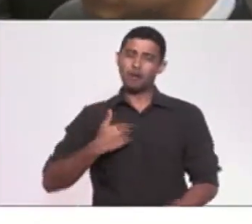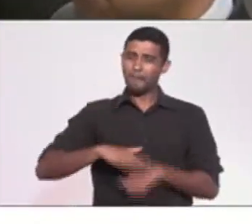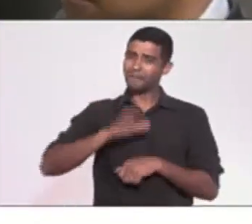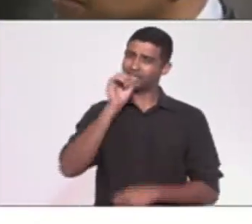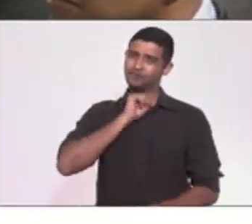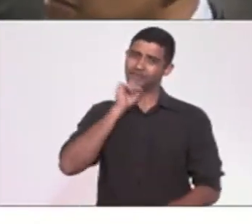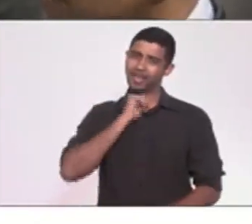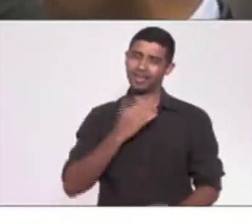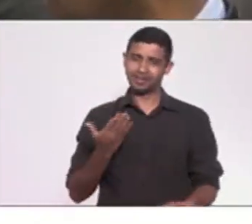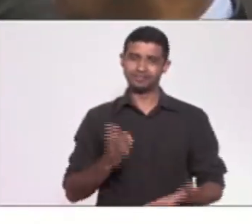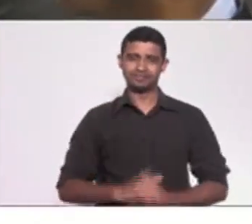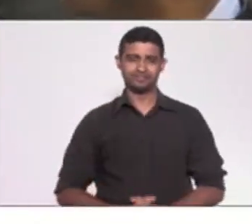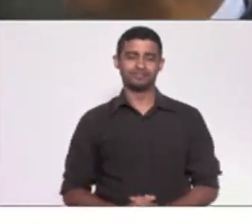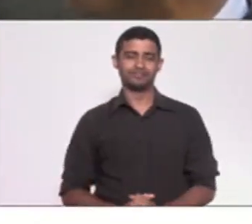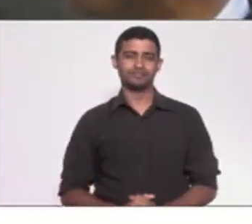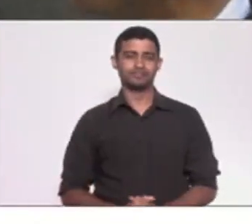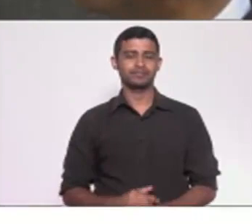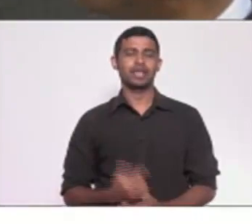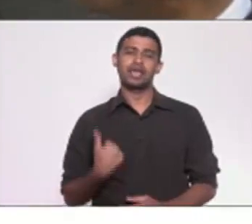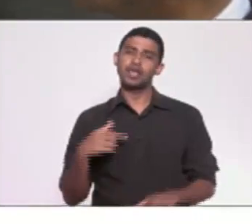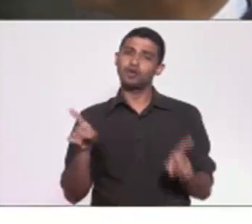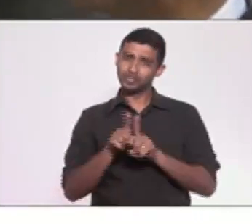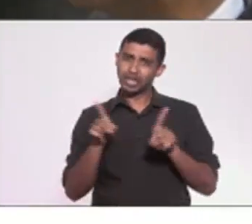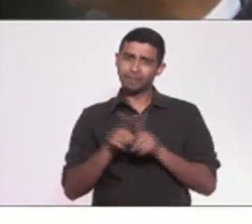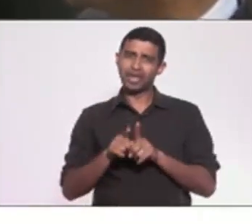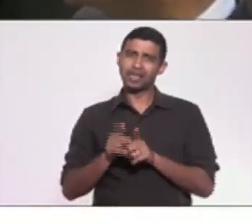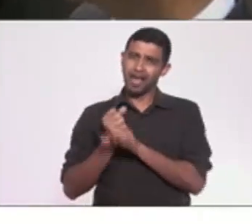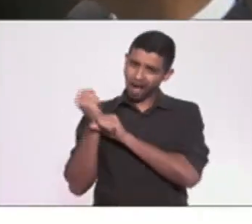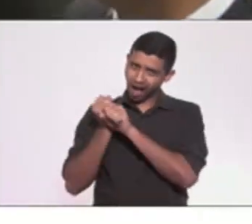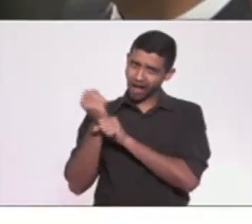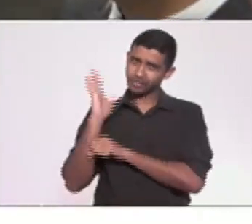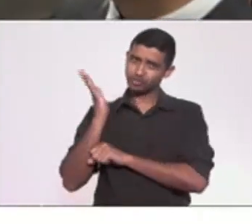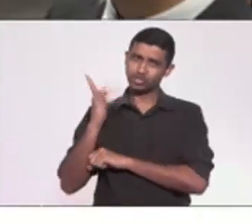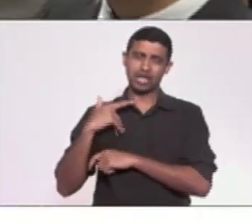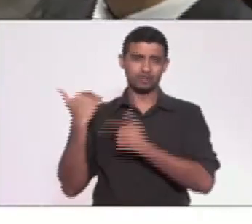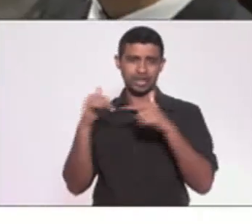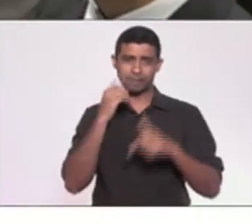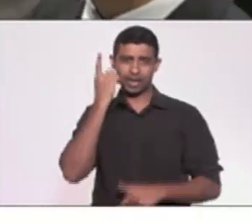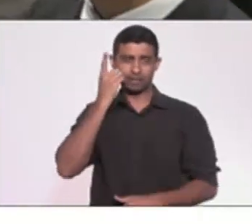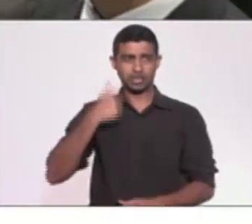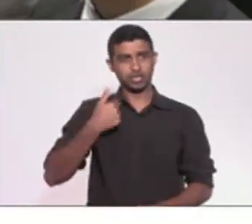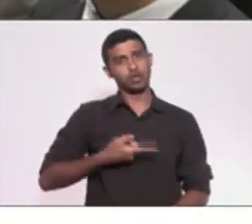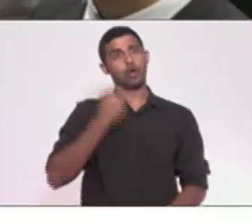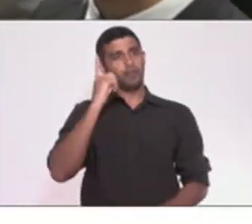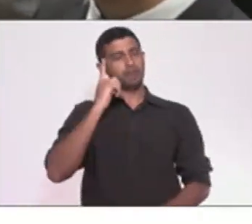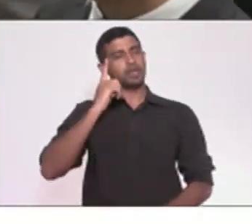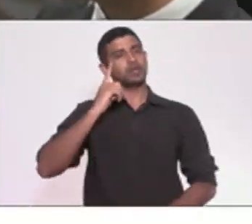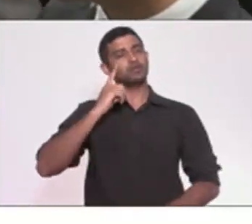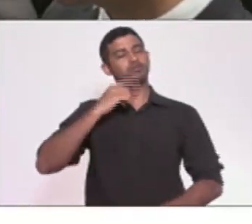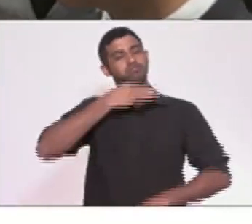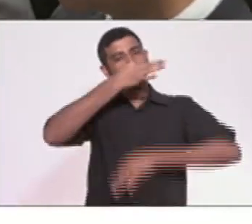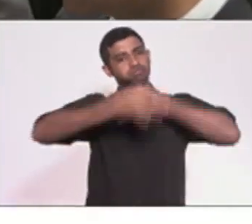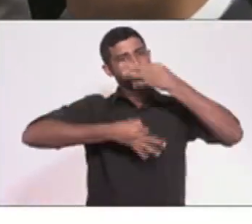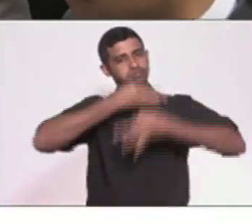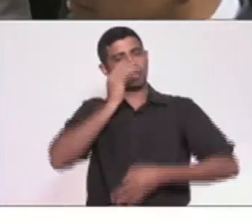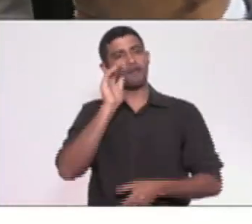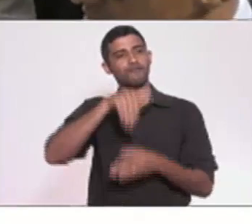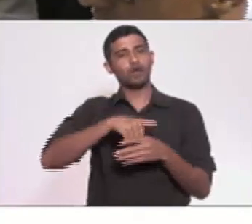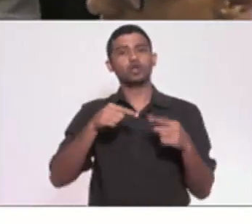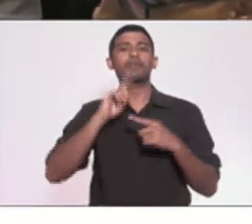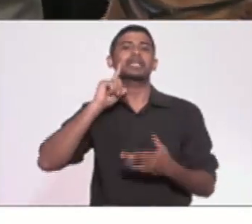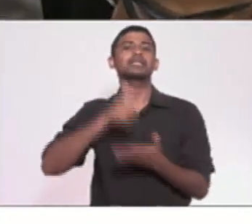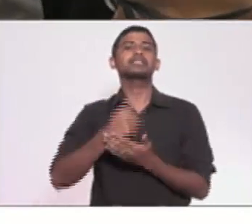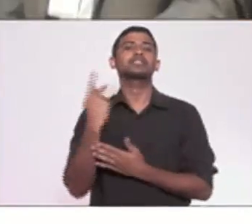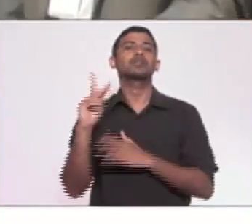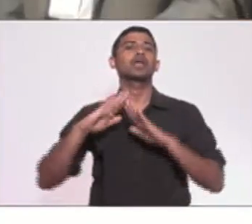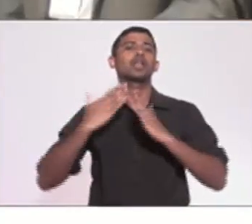velho e que também tenho mais mandato. Então, serei eu o primeiro a falar por decisão do Colégio de